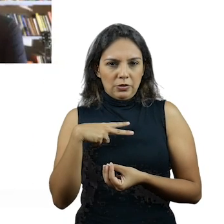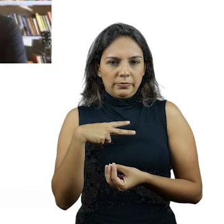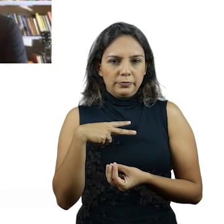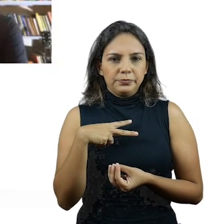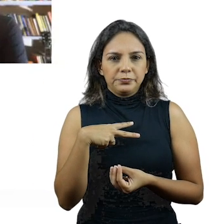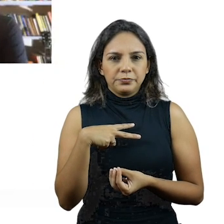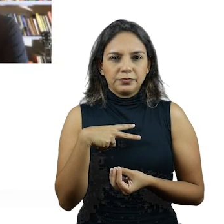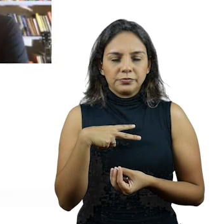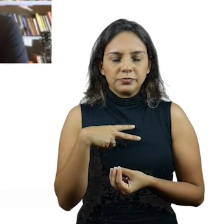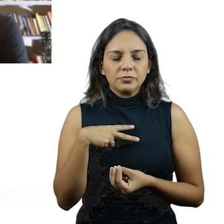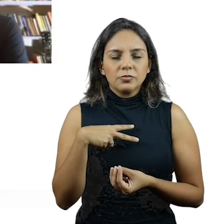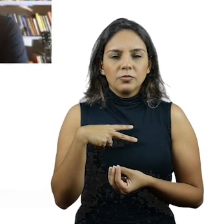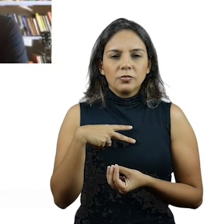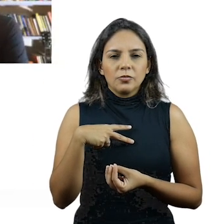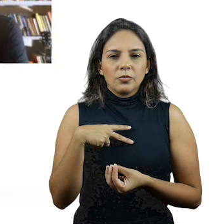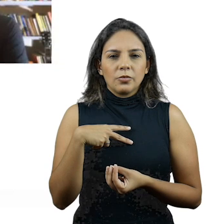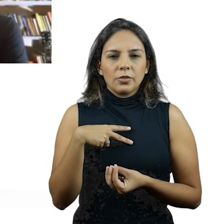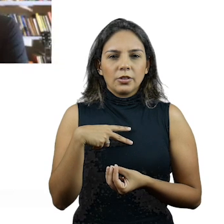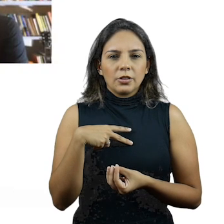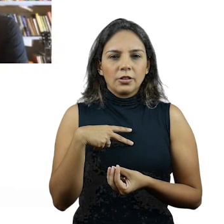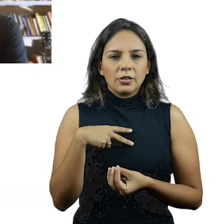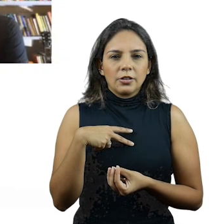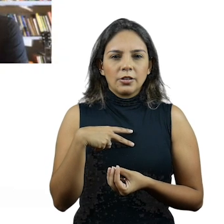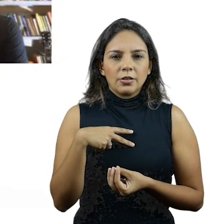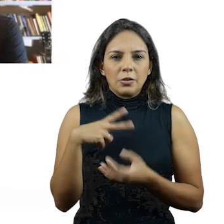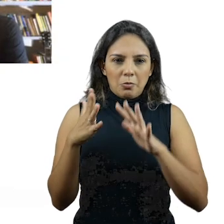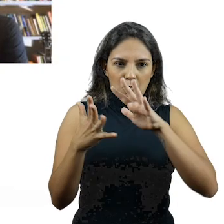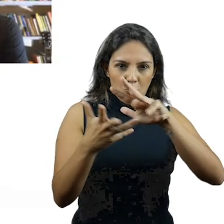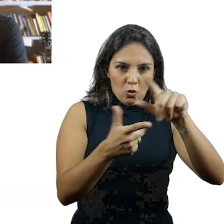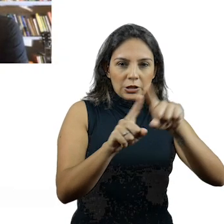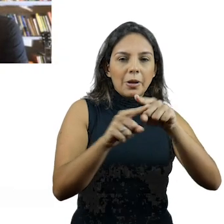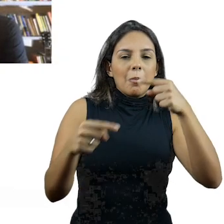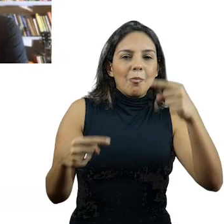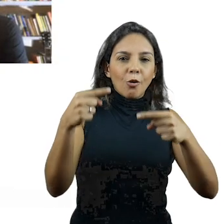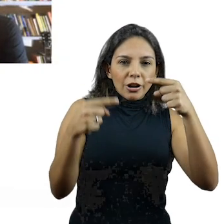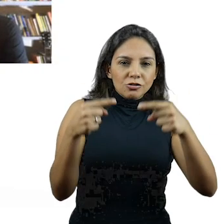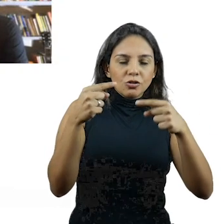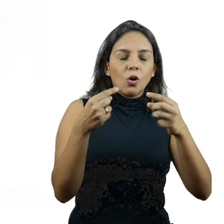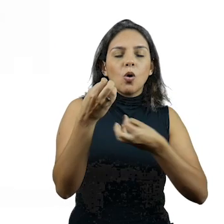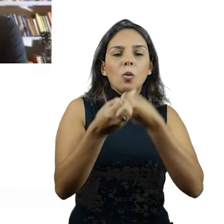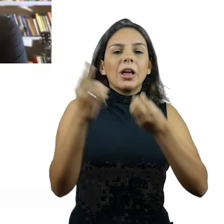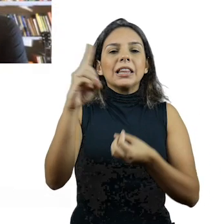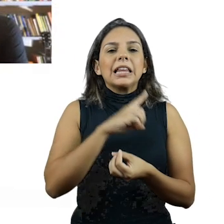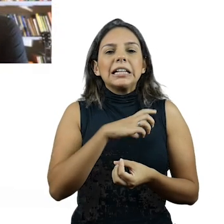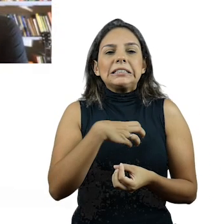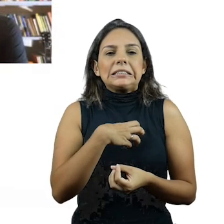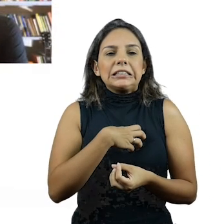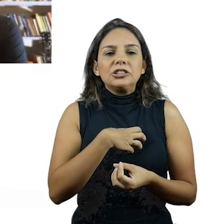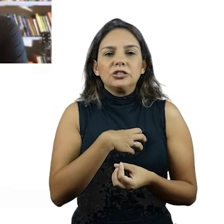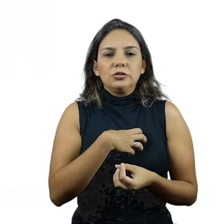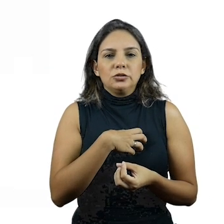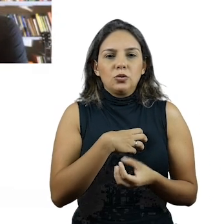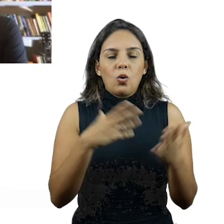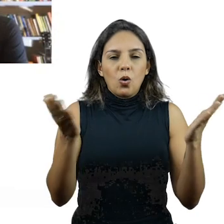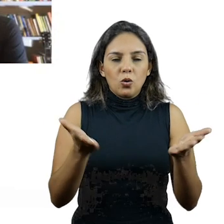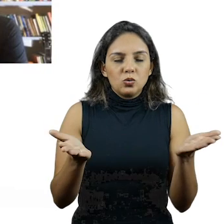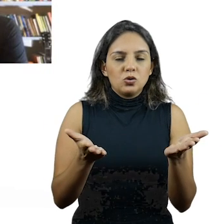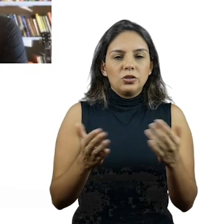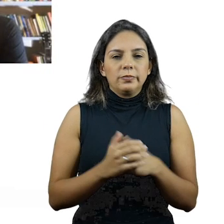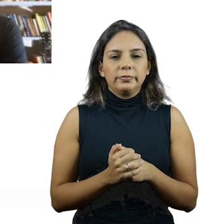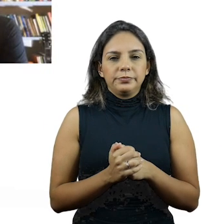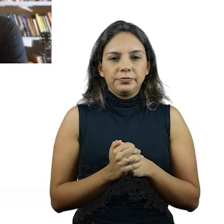é claro, de mundo e de política, né? Como você está se sentindo hoje